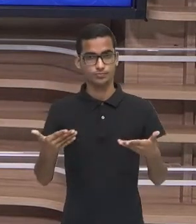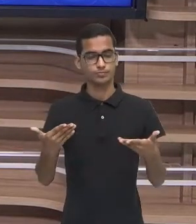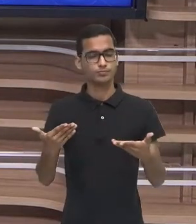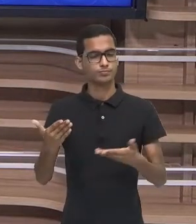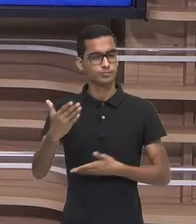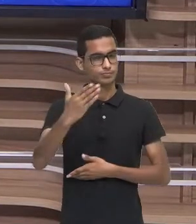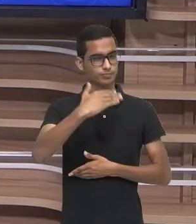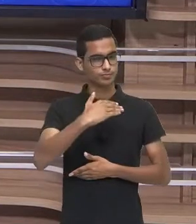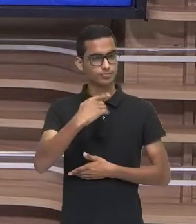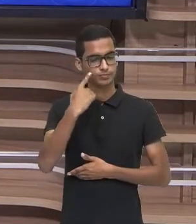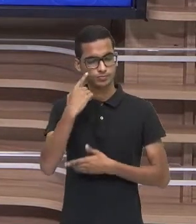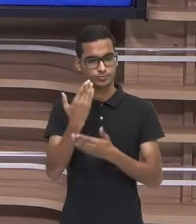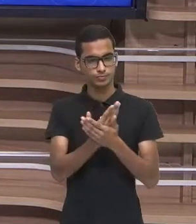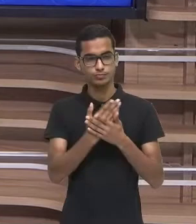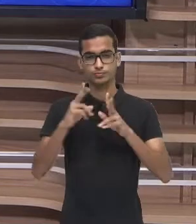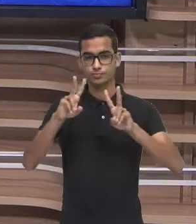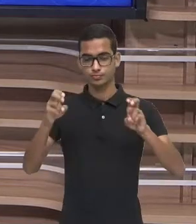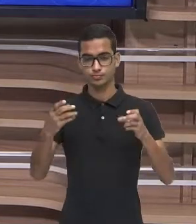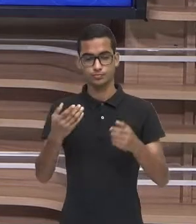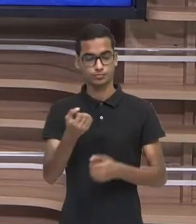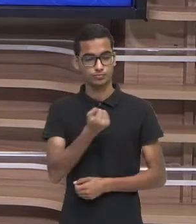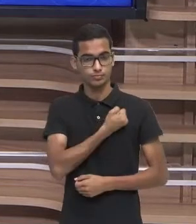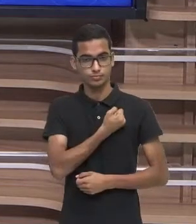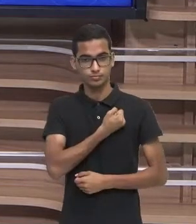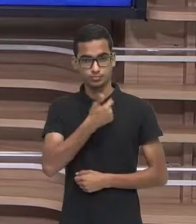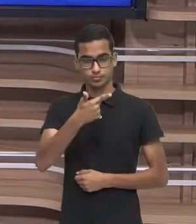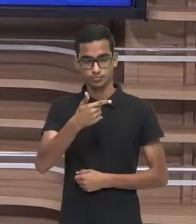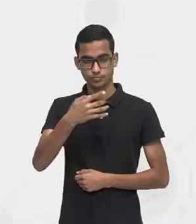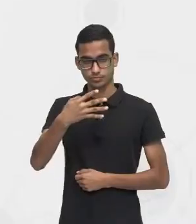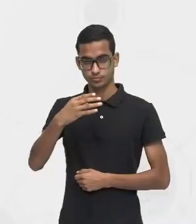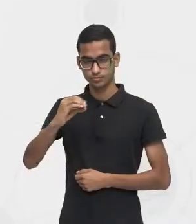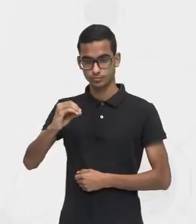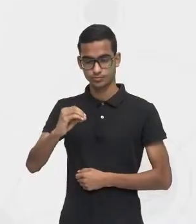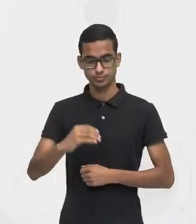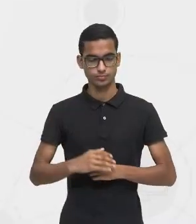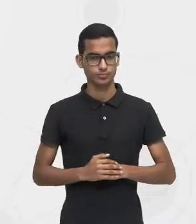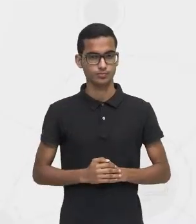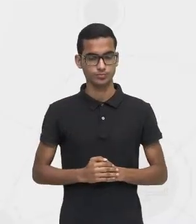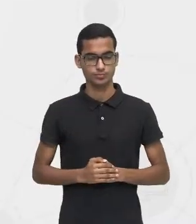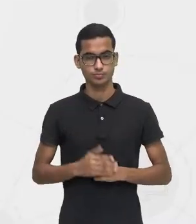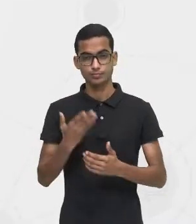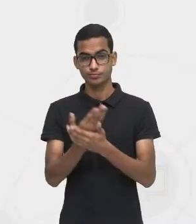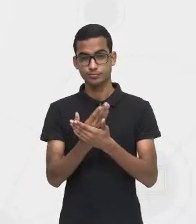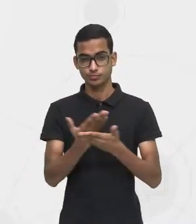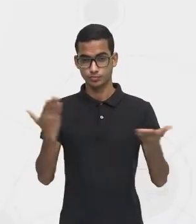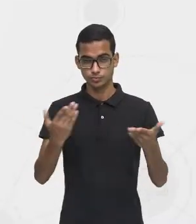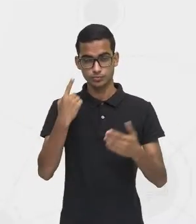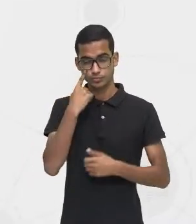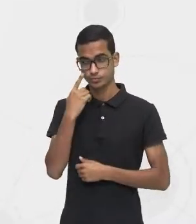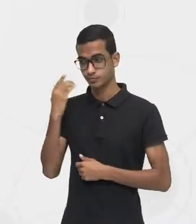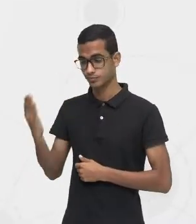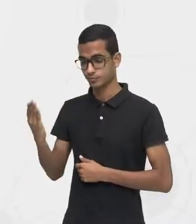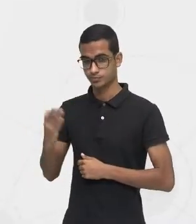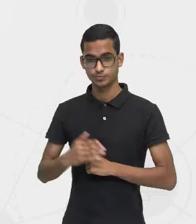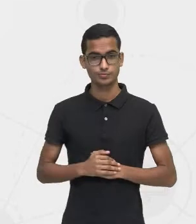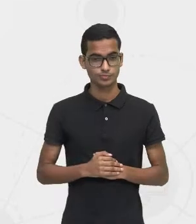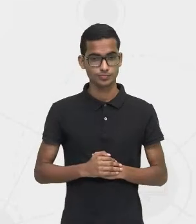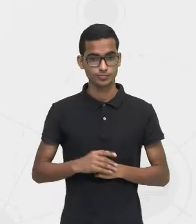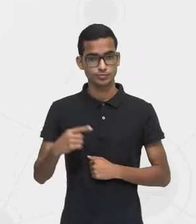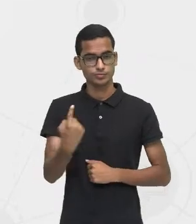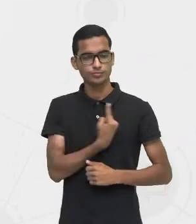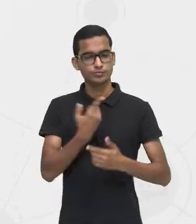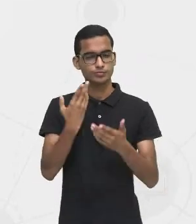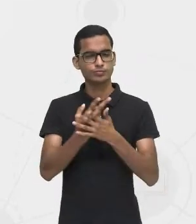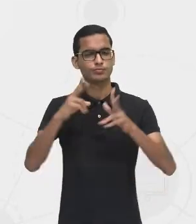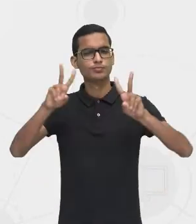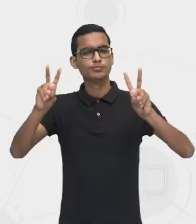lá verificar a nossa aula 240. Olha só, gente, na nossa aula de hoje, geografia, vamos verificar